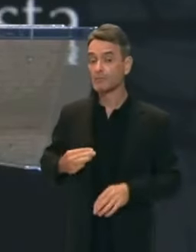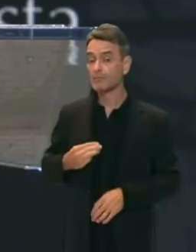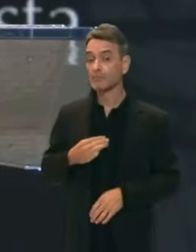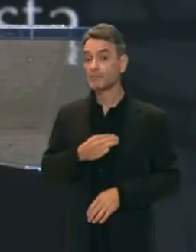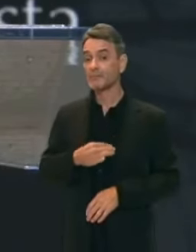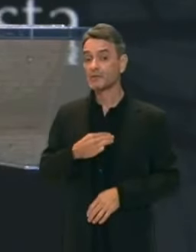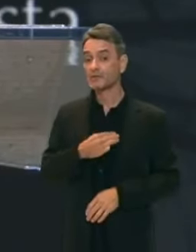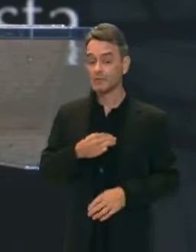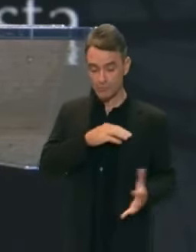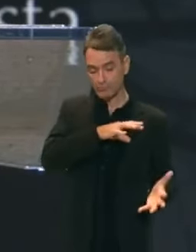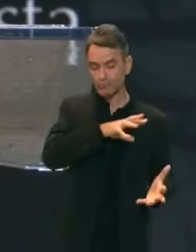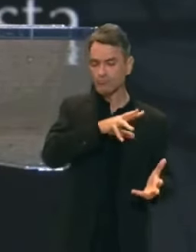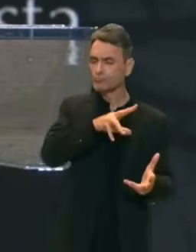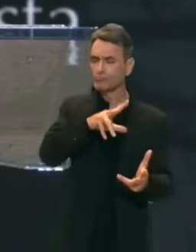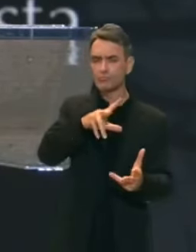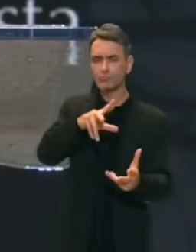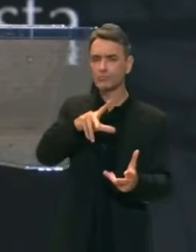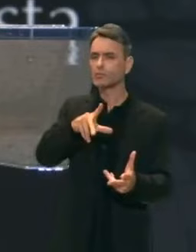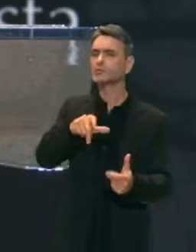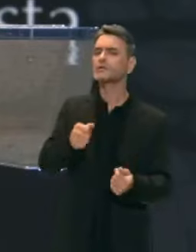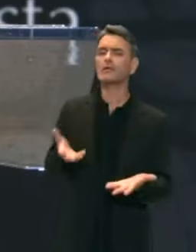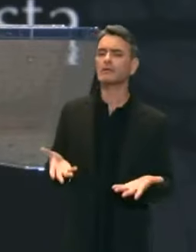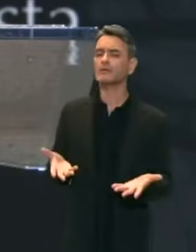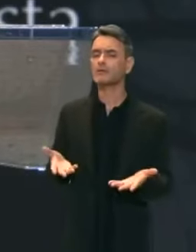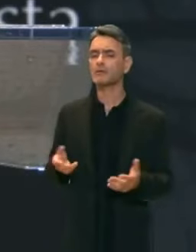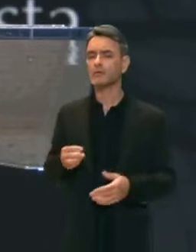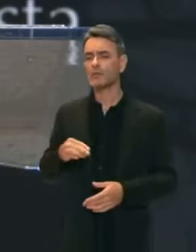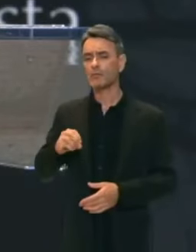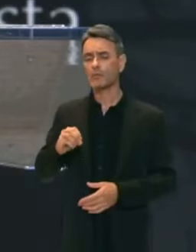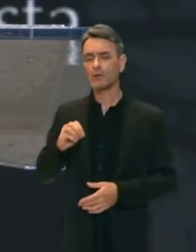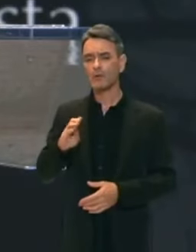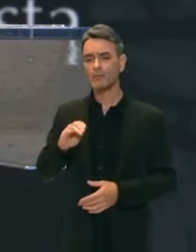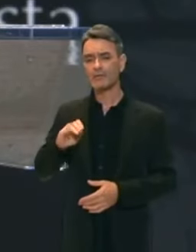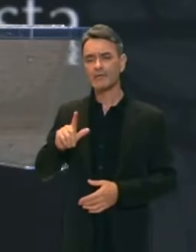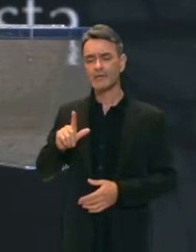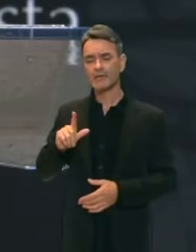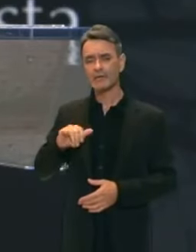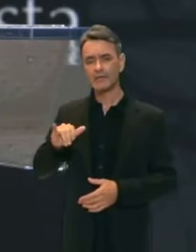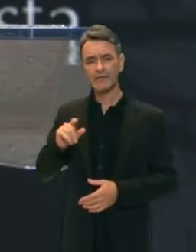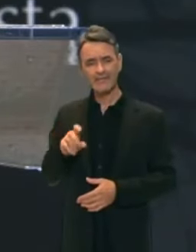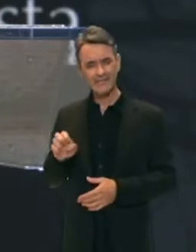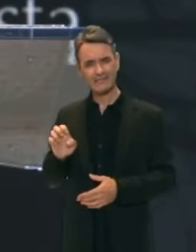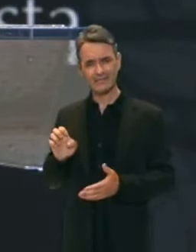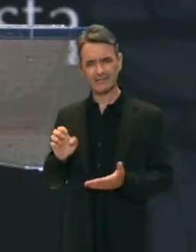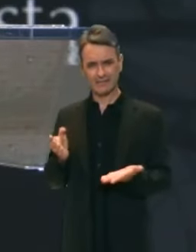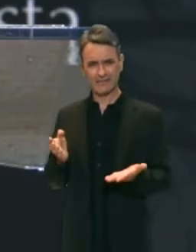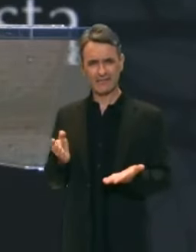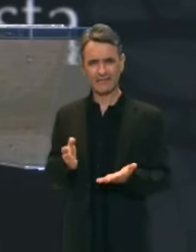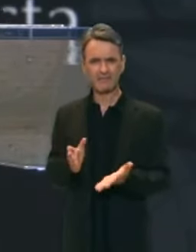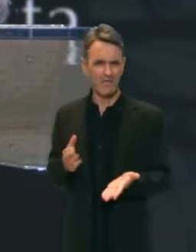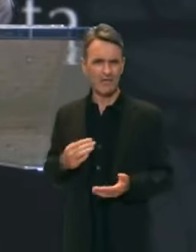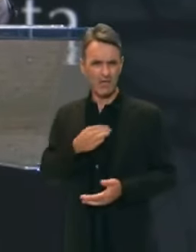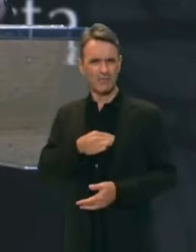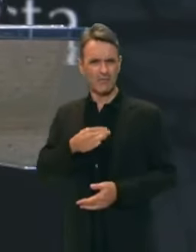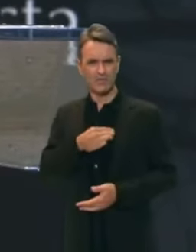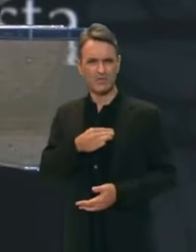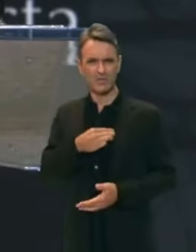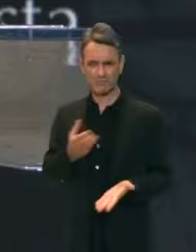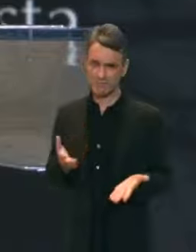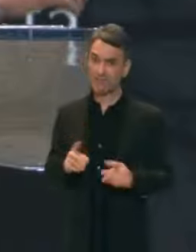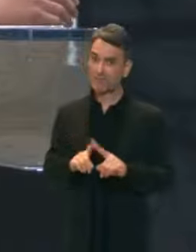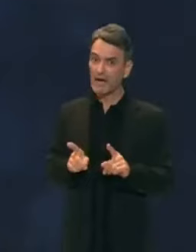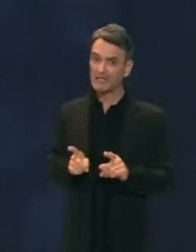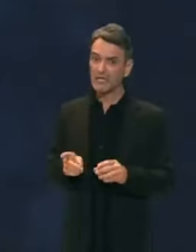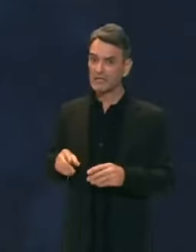mundo inteiro através do Mobilize. Mas se você ainda não está envolvido numa missão, já